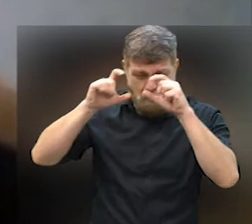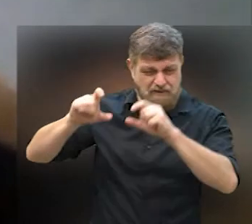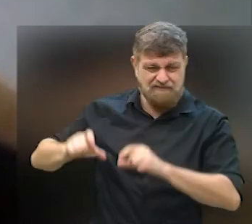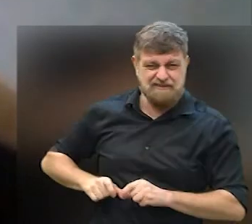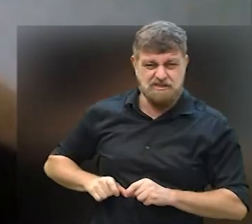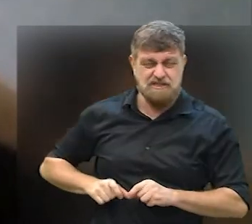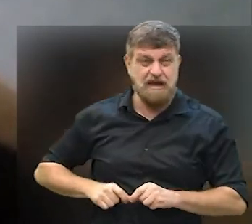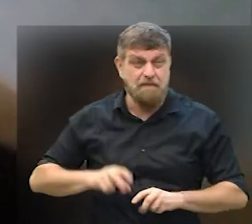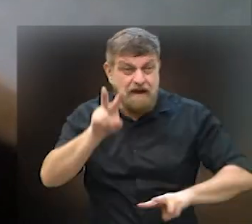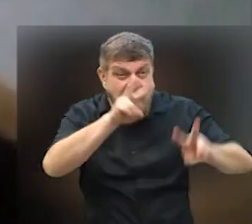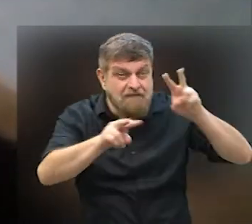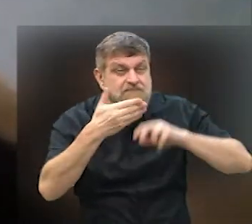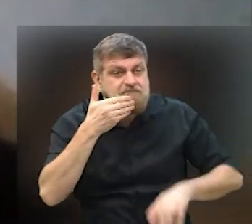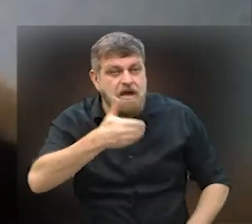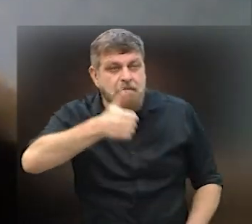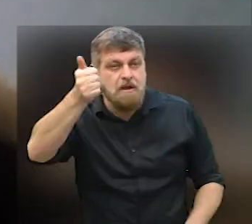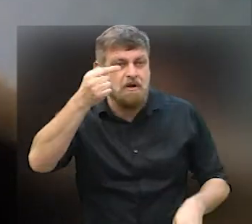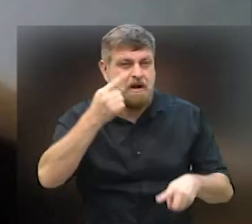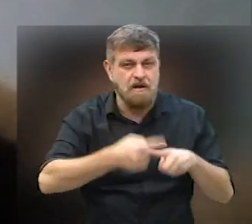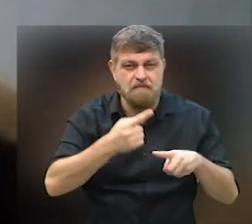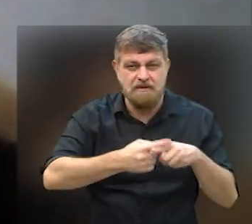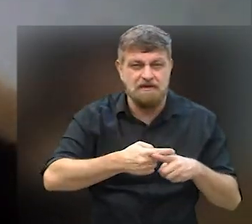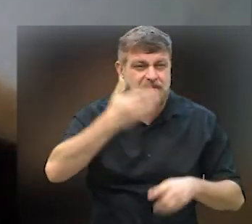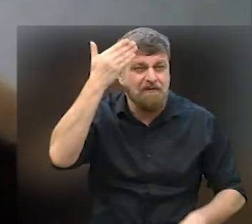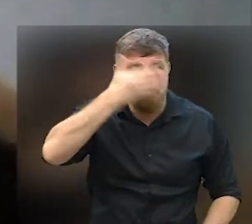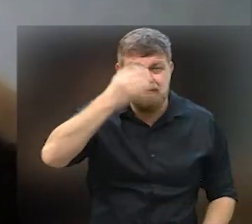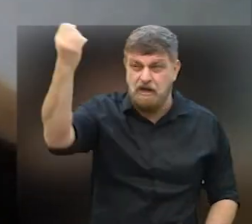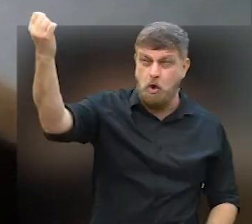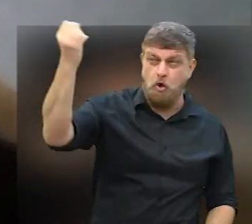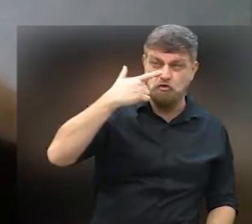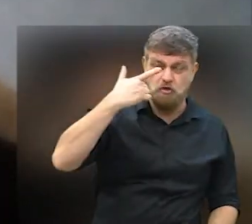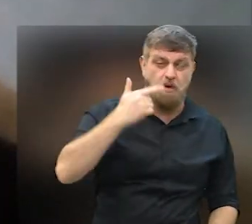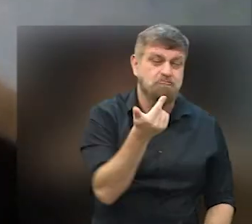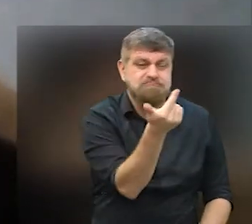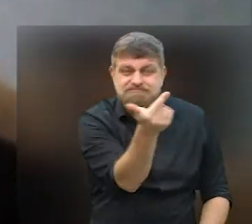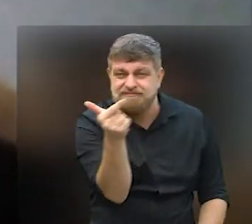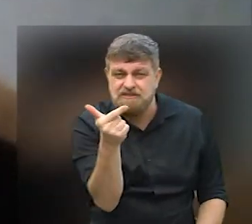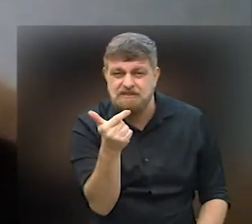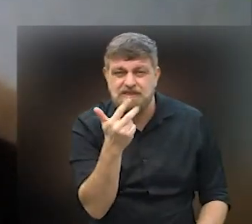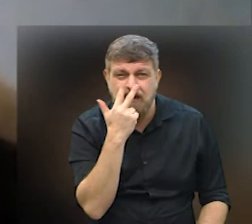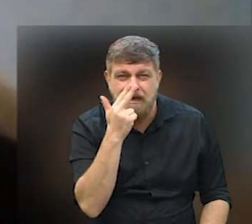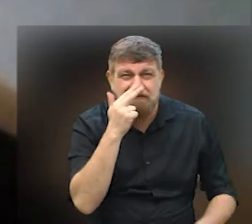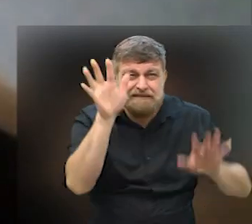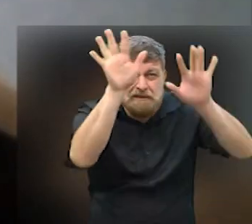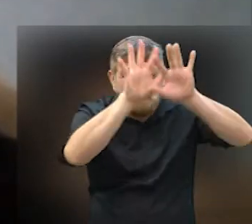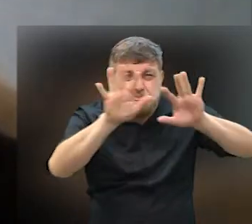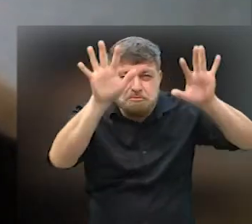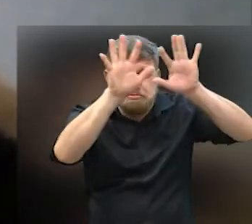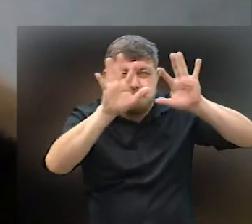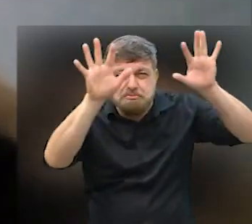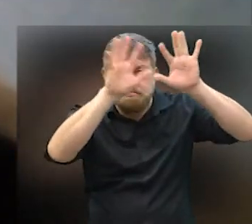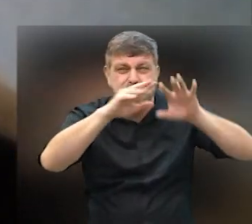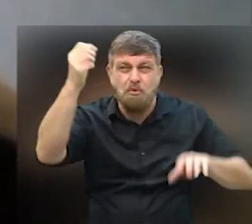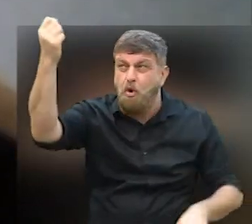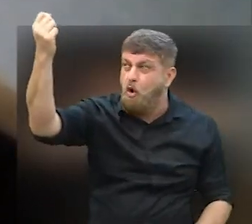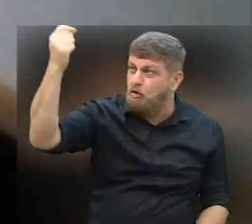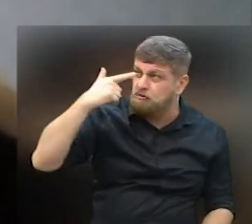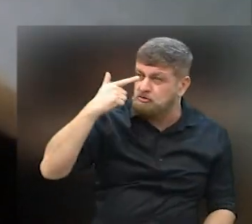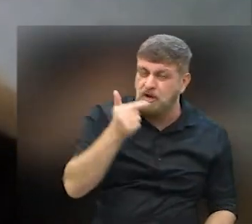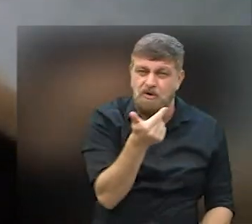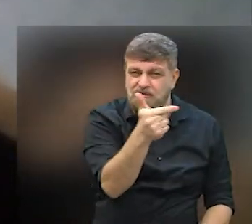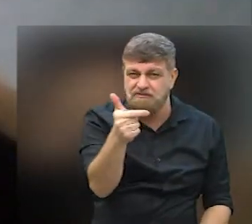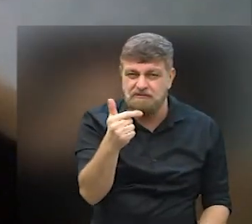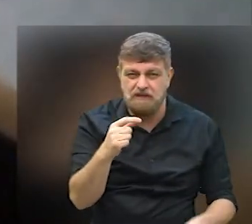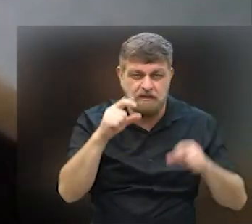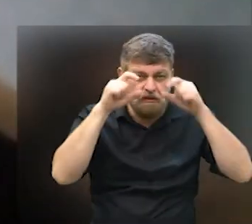óculos para tentar enxergar melhor. Até porque eu não estava vendo luz solar. Me Sim. parecia tão nublado que parecia, poxa, não tem